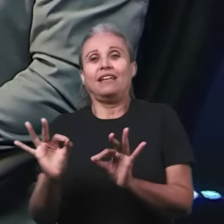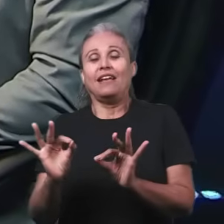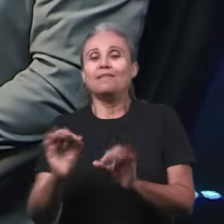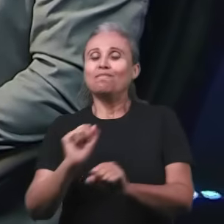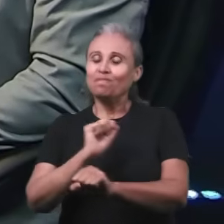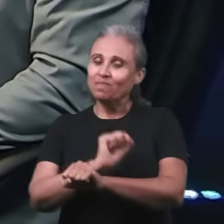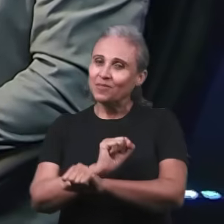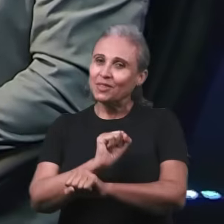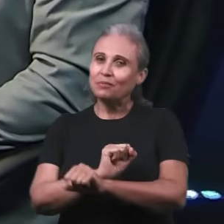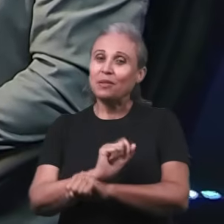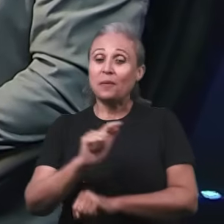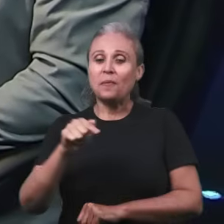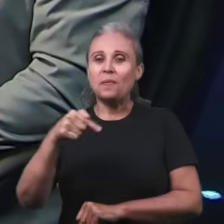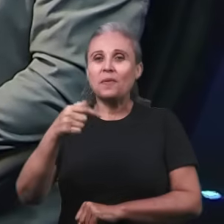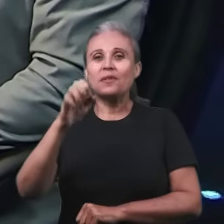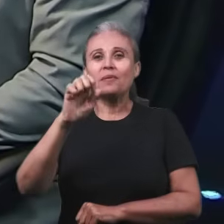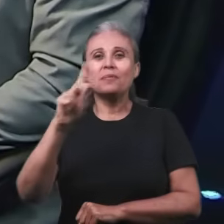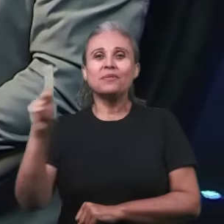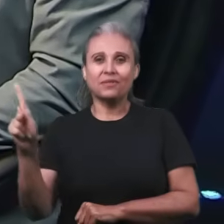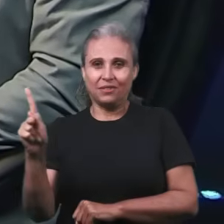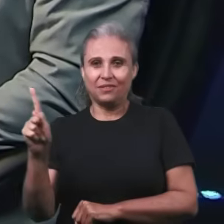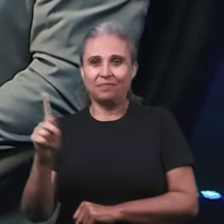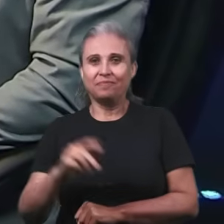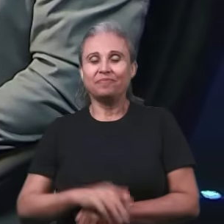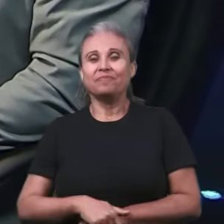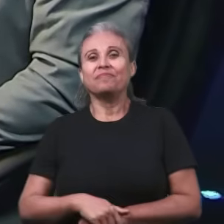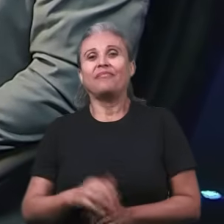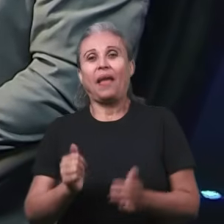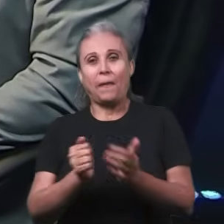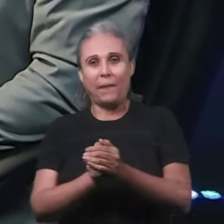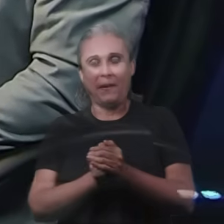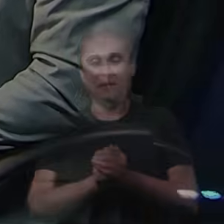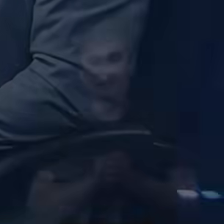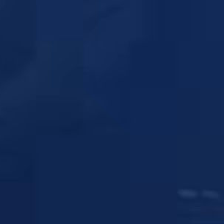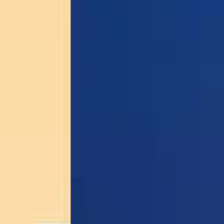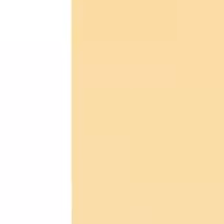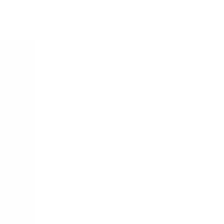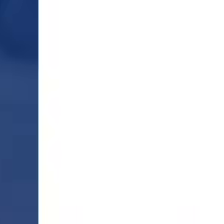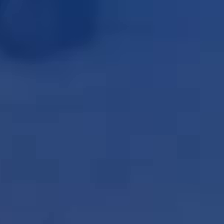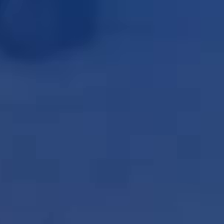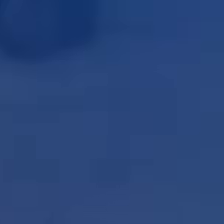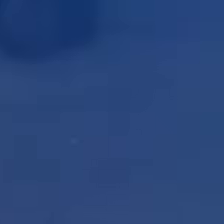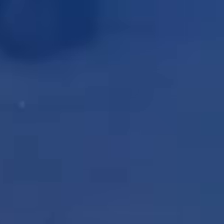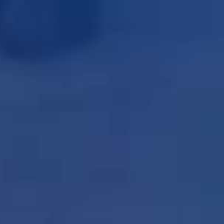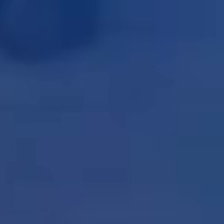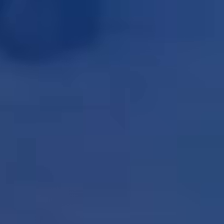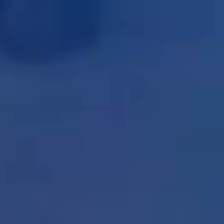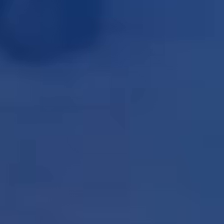aguardamos no próximo episódio. Glória a Deus. Amém. Amém. Glória a Jesus.